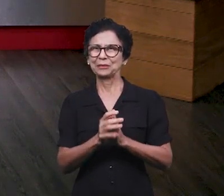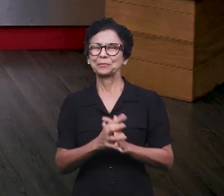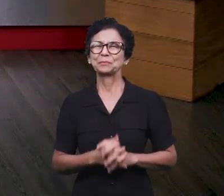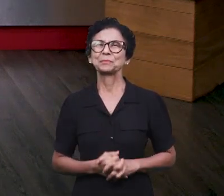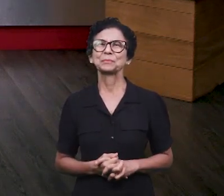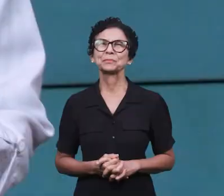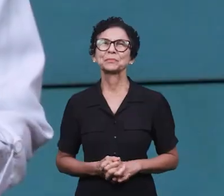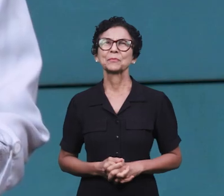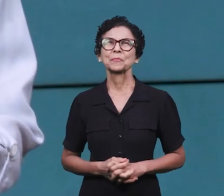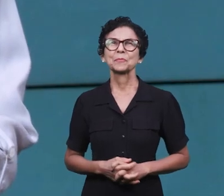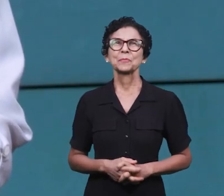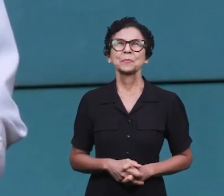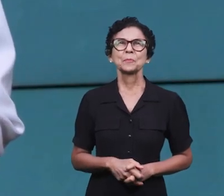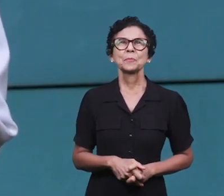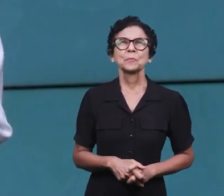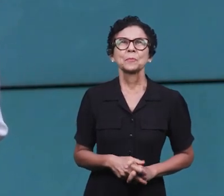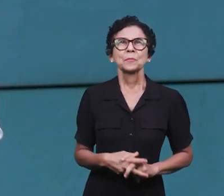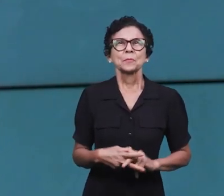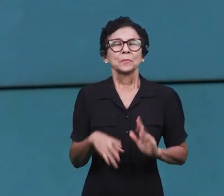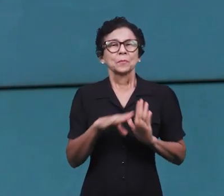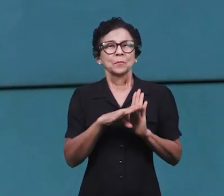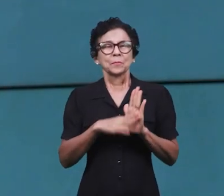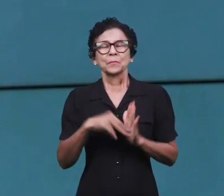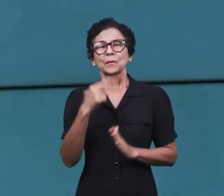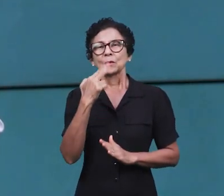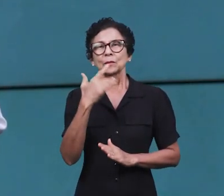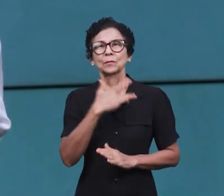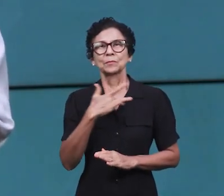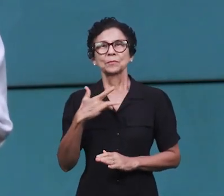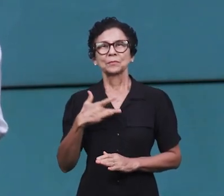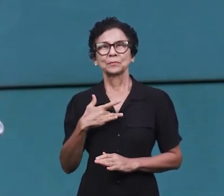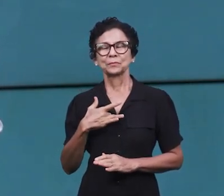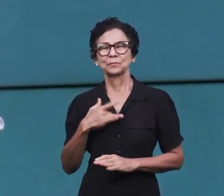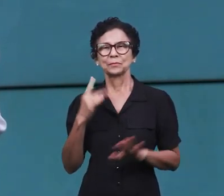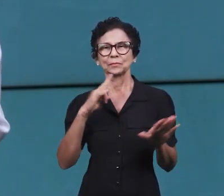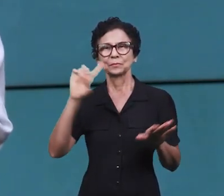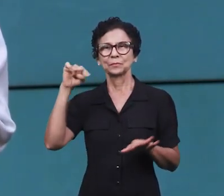Amém? E este foi mais um programa de Nutrição e Saúde.